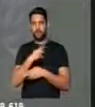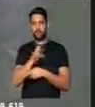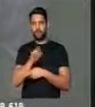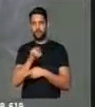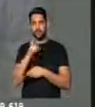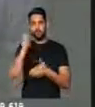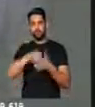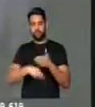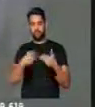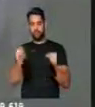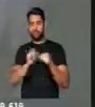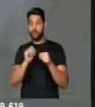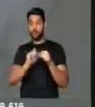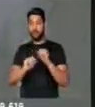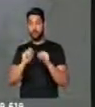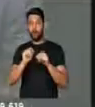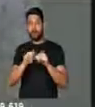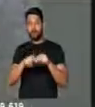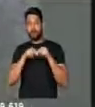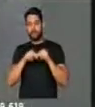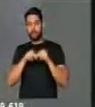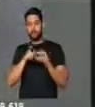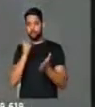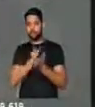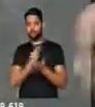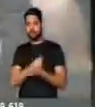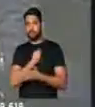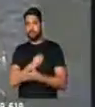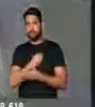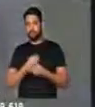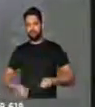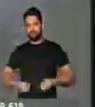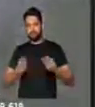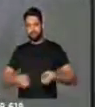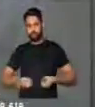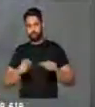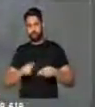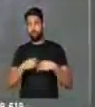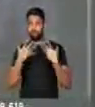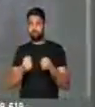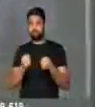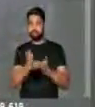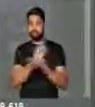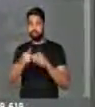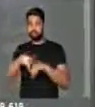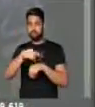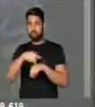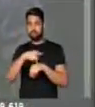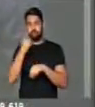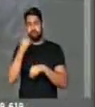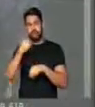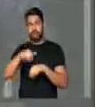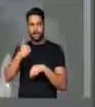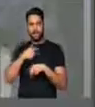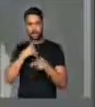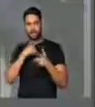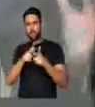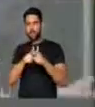de impostos e fazer apenas um contingenciamento de gastos que permita à nação rever as